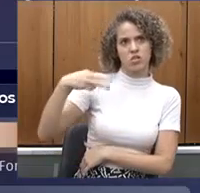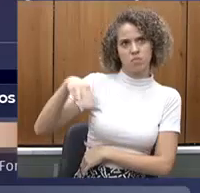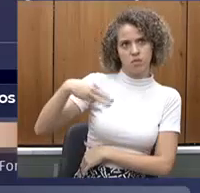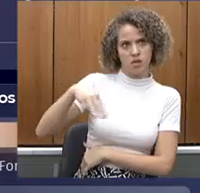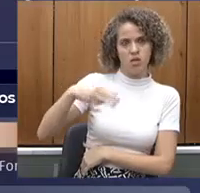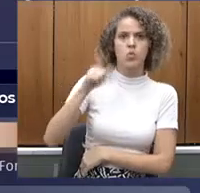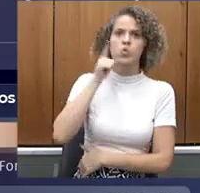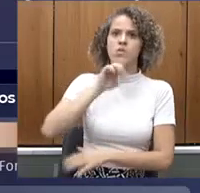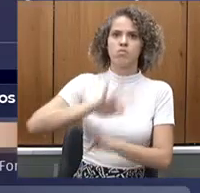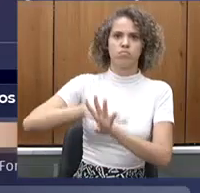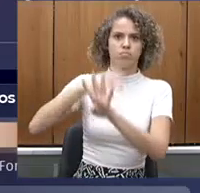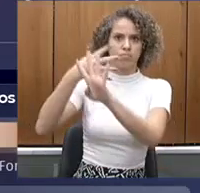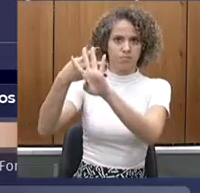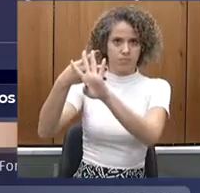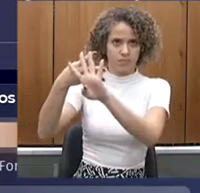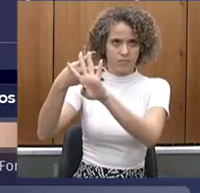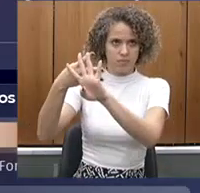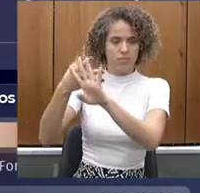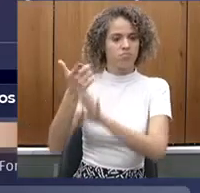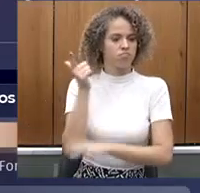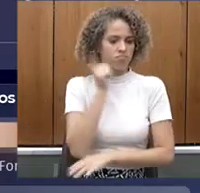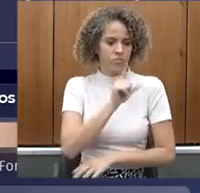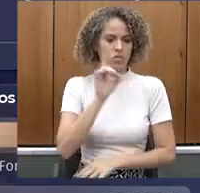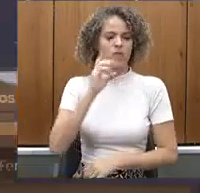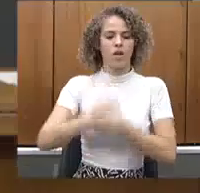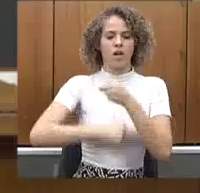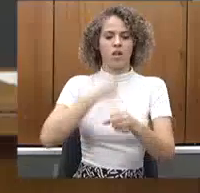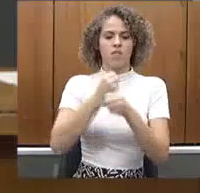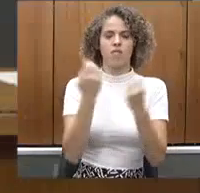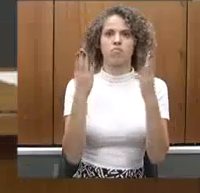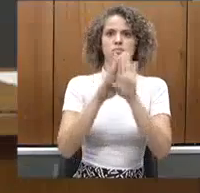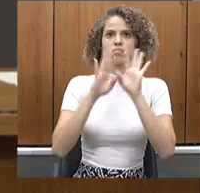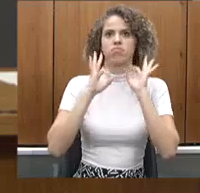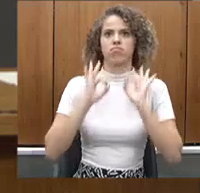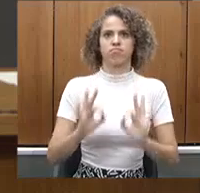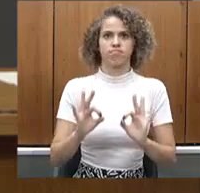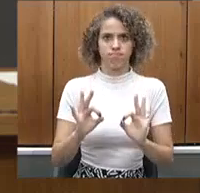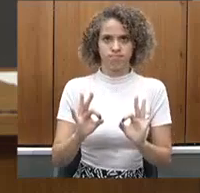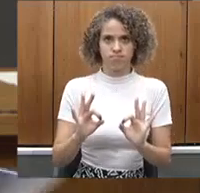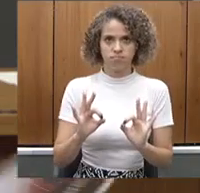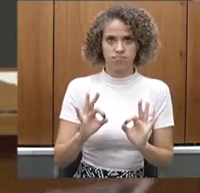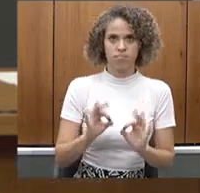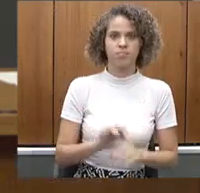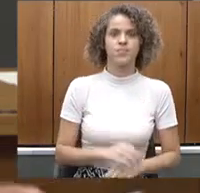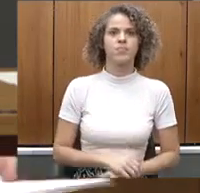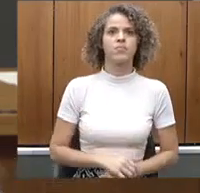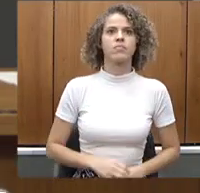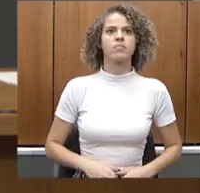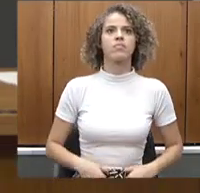desdobrando e executando aí e fecha até o ano que vem eu queria